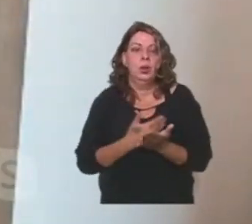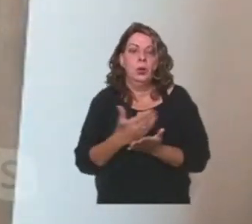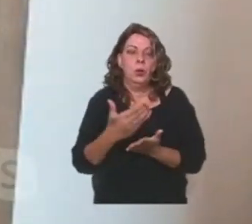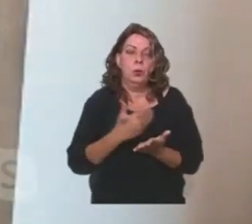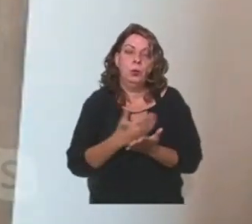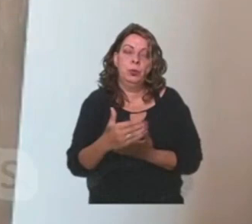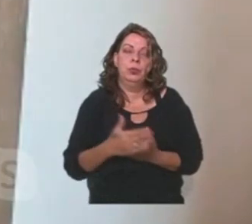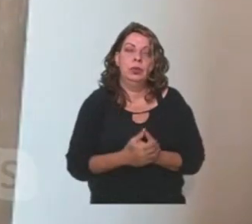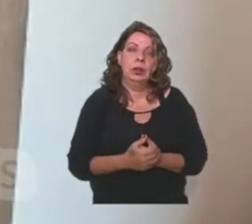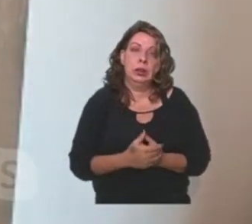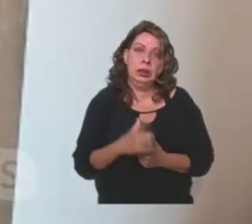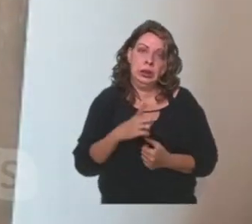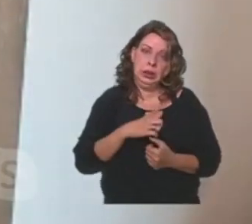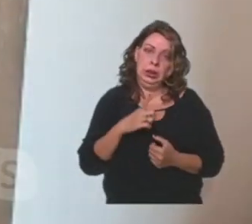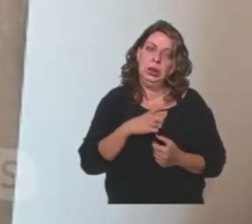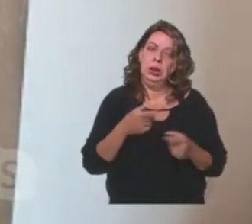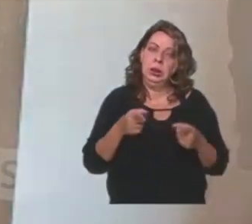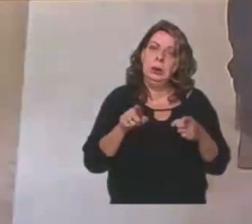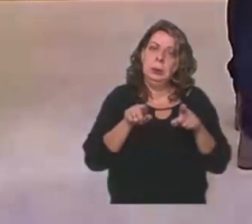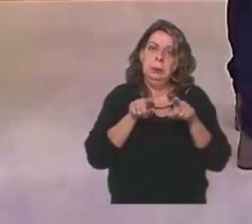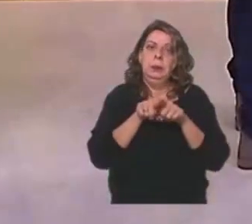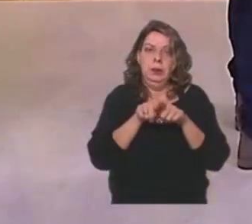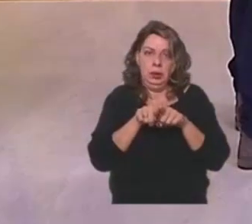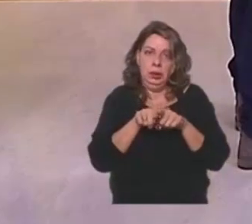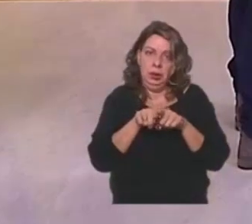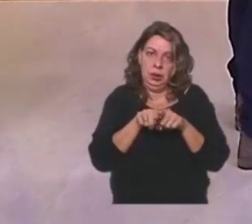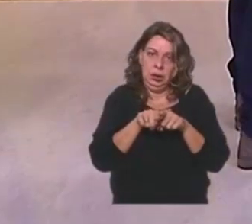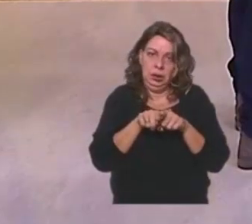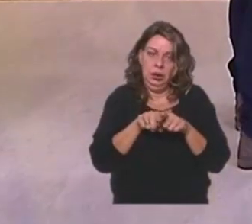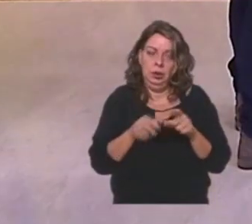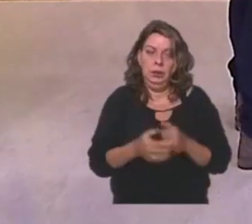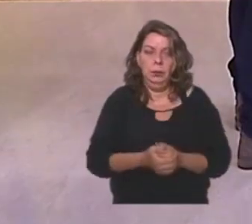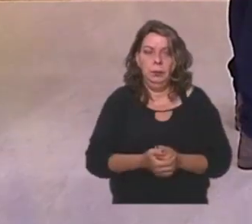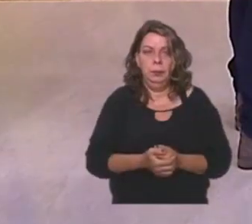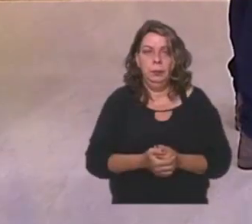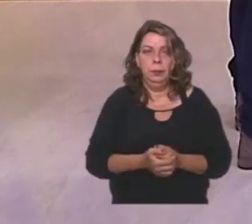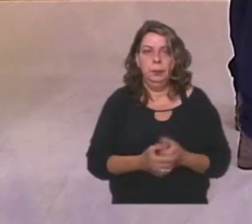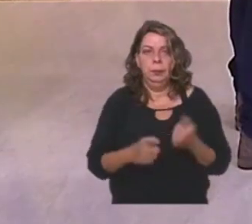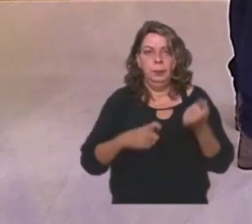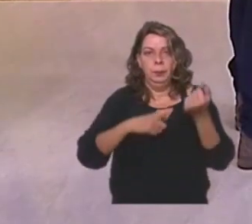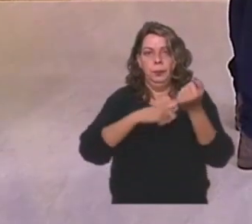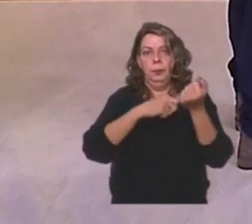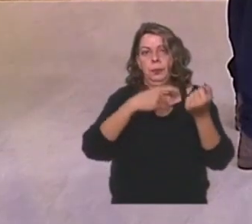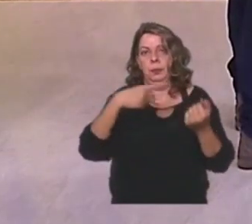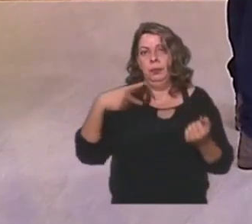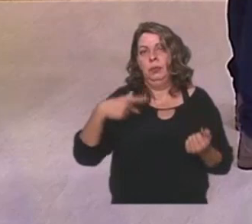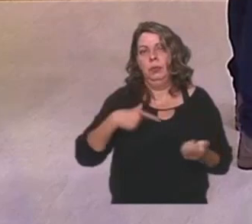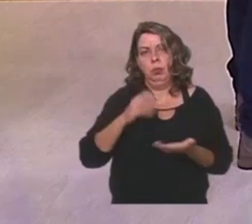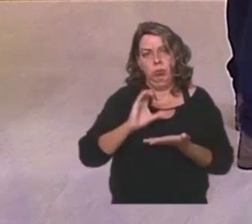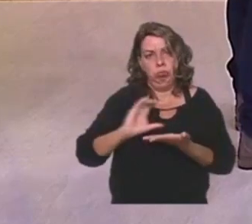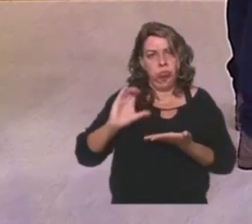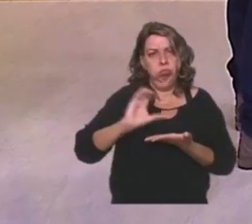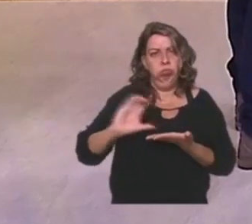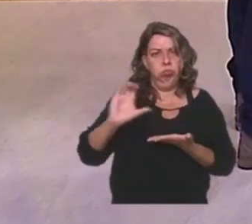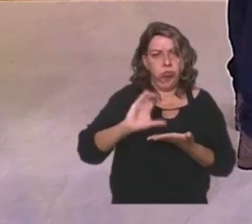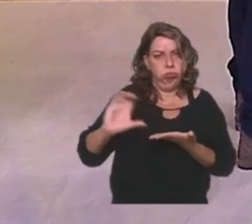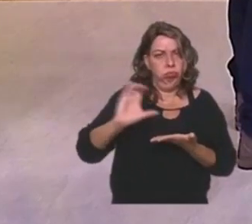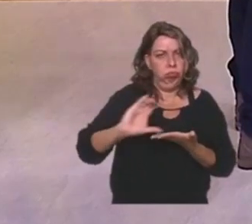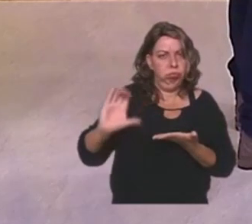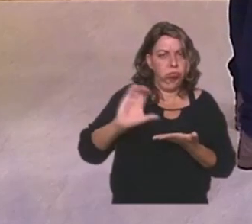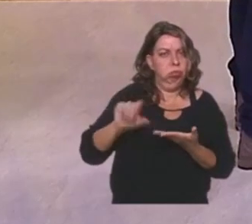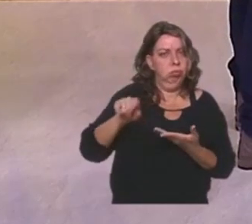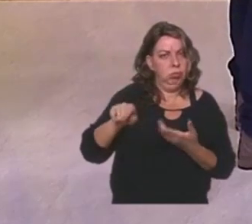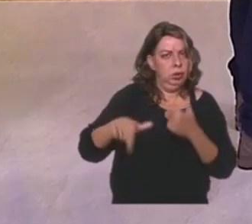né, nós temos uma parceria aí através do Caju Cap, né, que tem contribuído com as ações que são